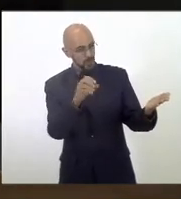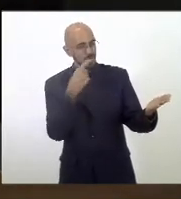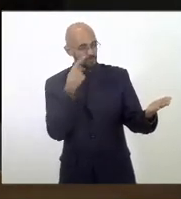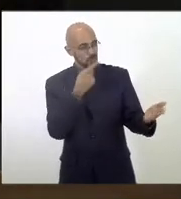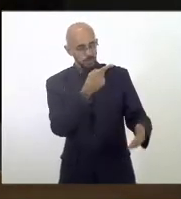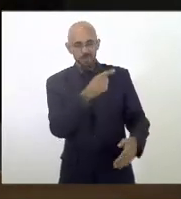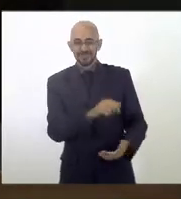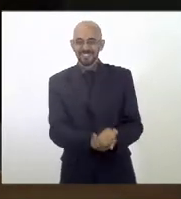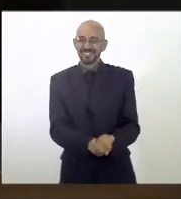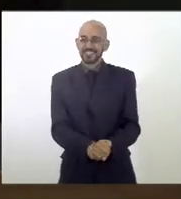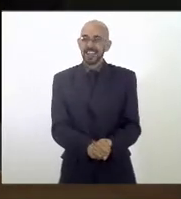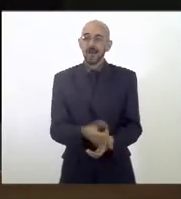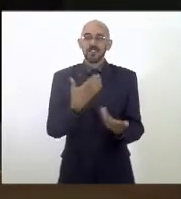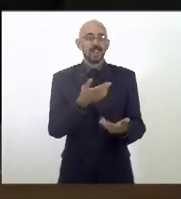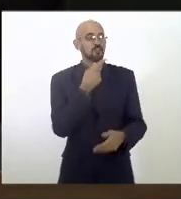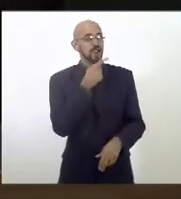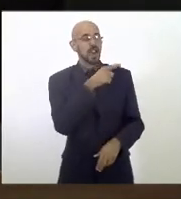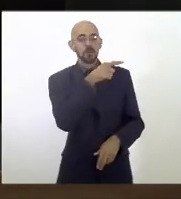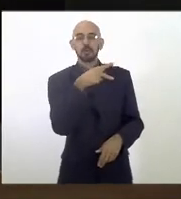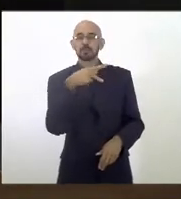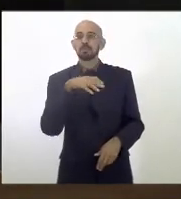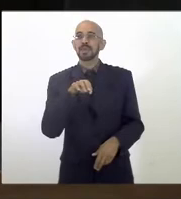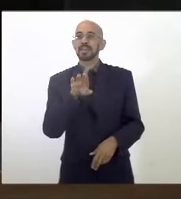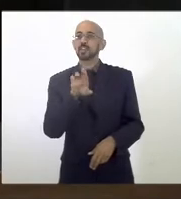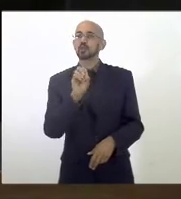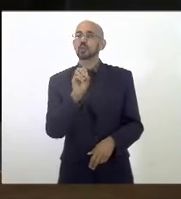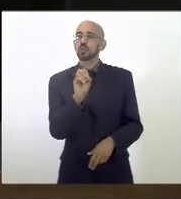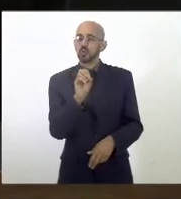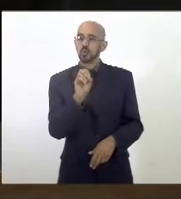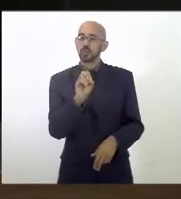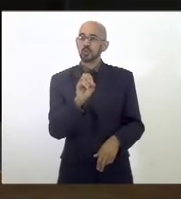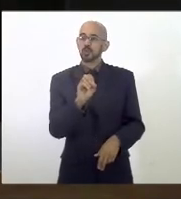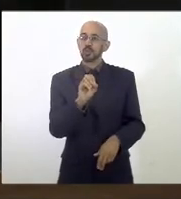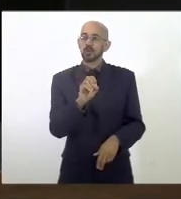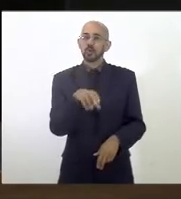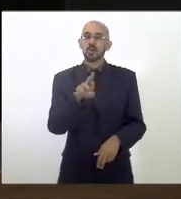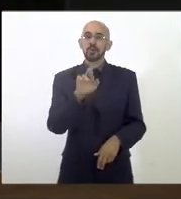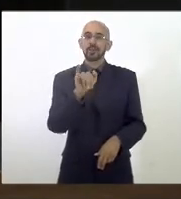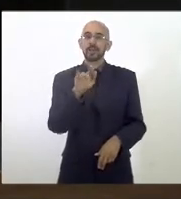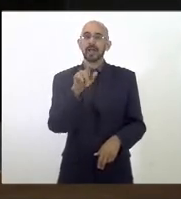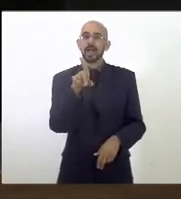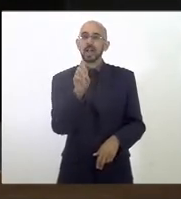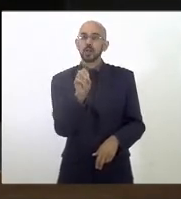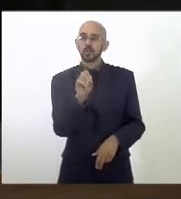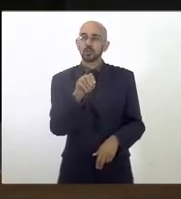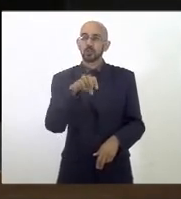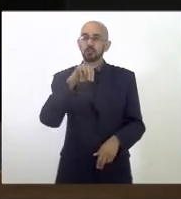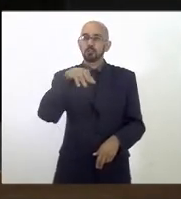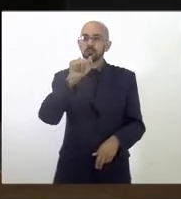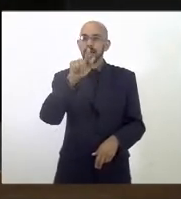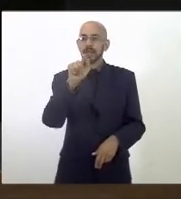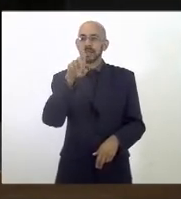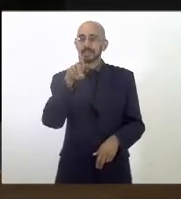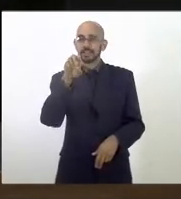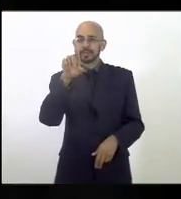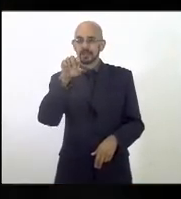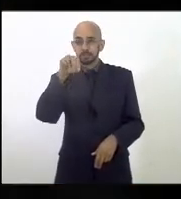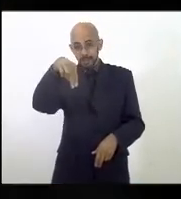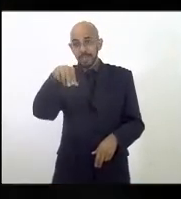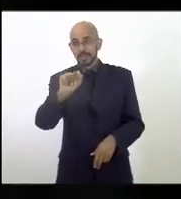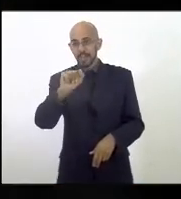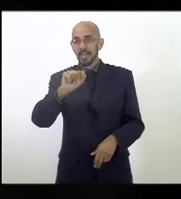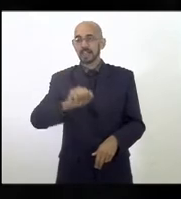Quero dizer ao Pedro, falando aqui com Magna Vita, com Ricardo Bruno, nosso amigo Josimar da Tupi, todos os